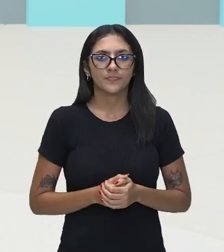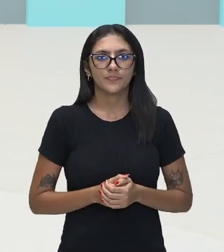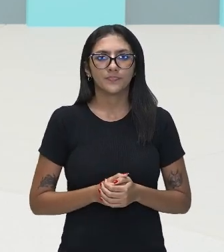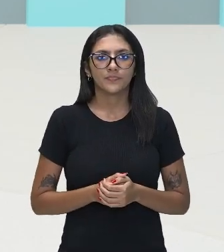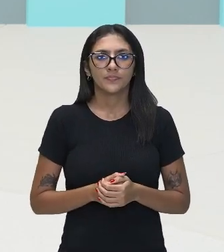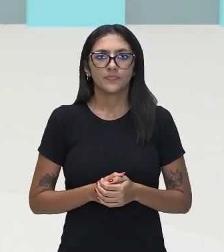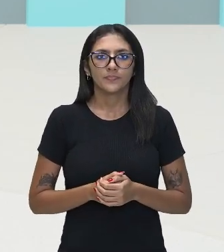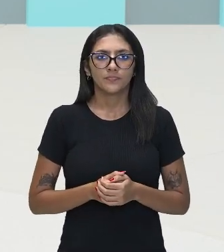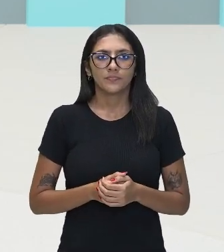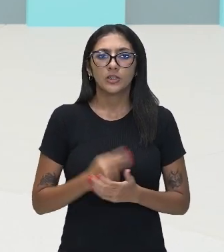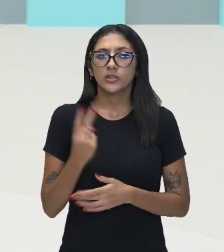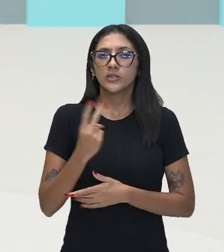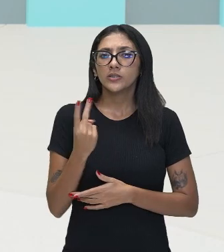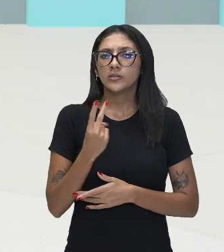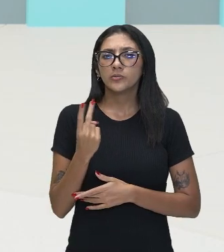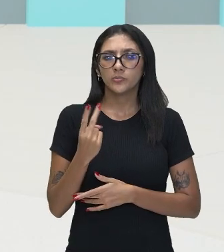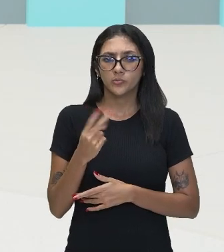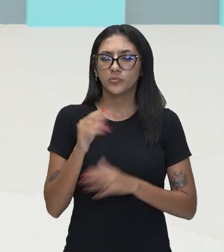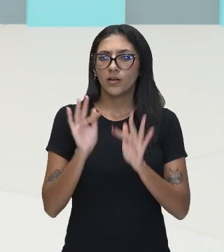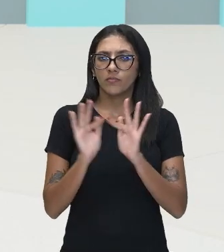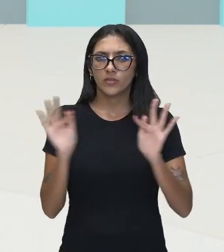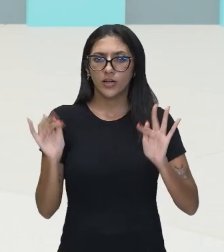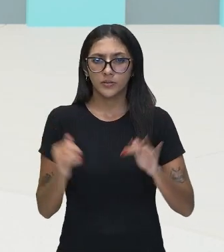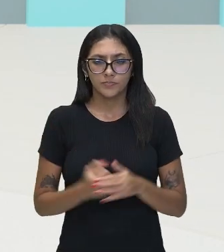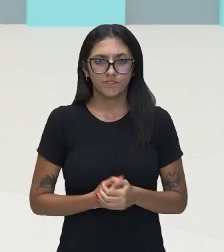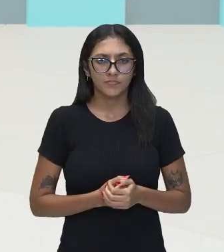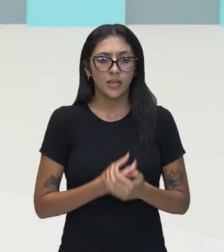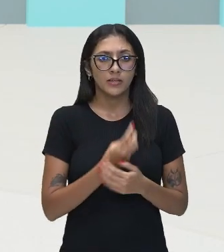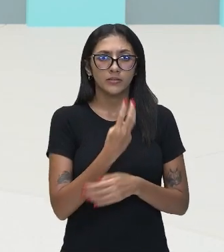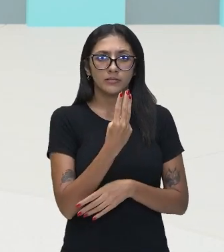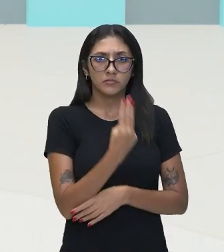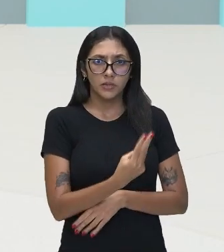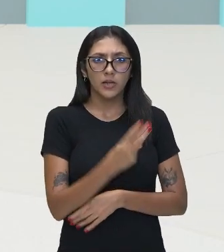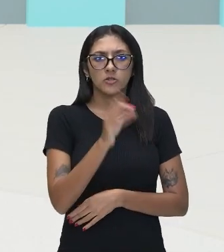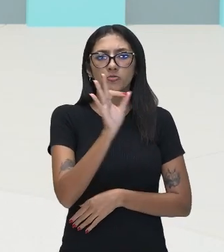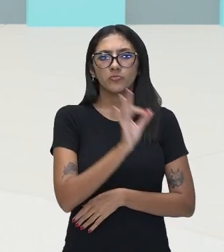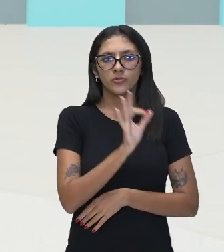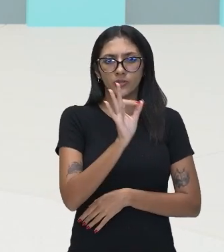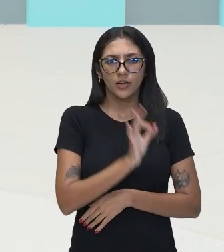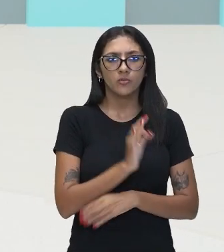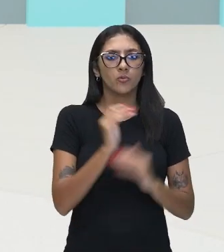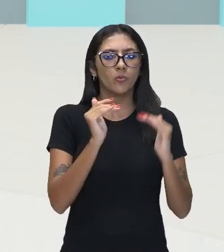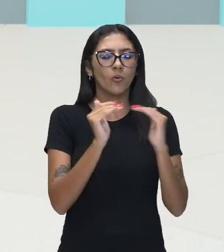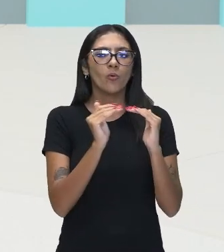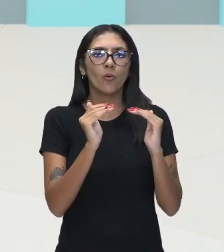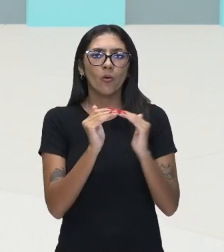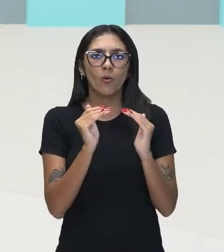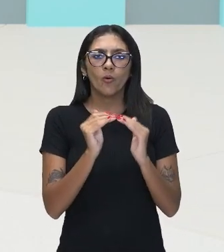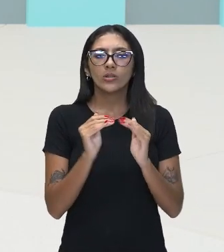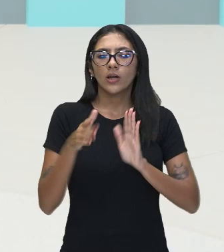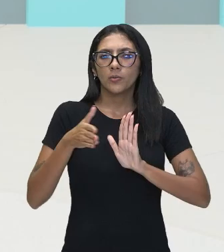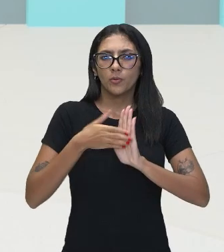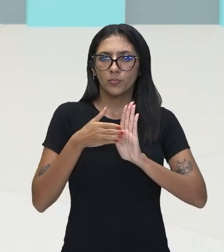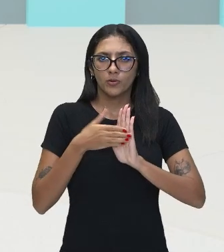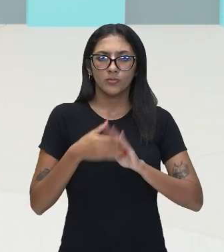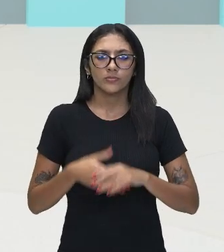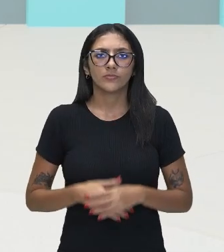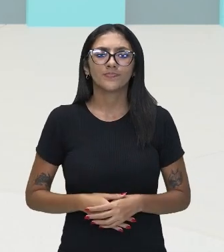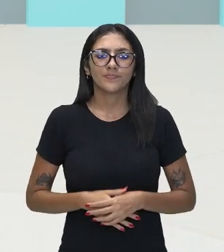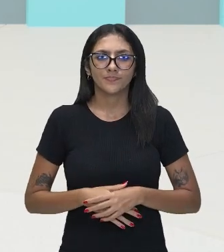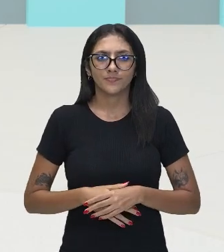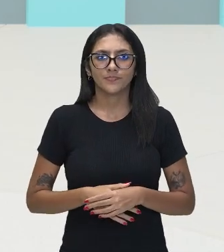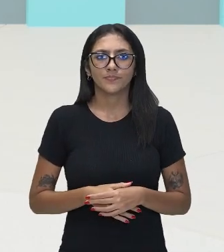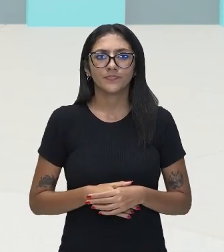No segundo exemplo, 3% concordaram com a proposta. Seguindo,